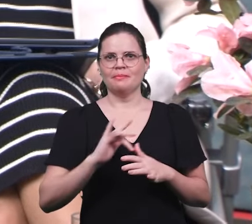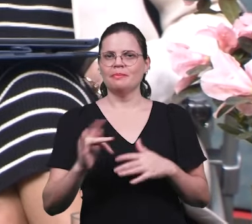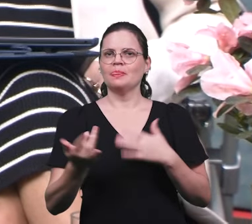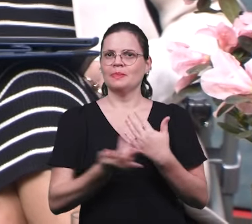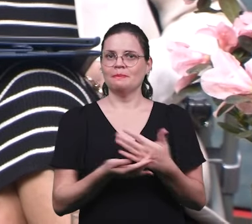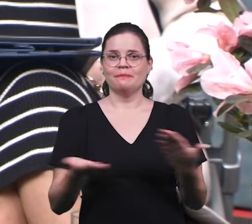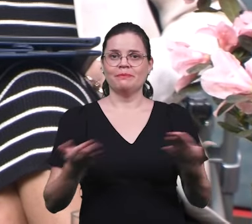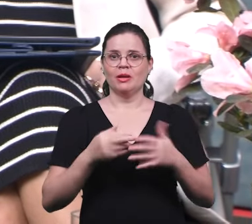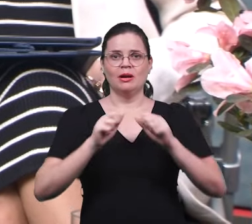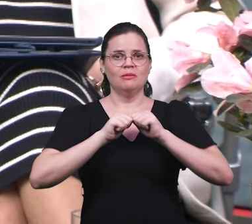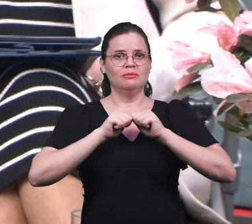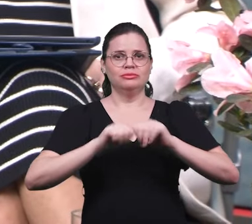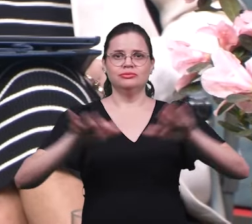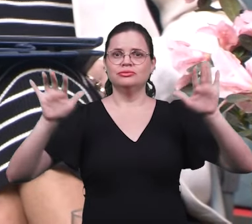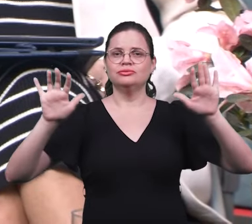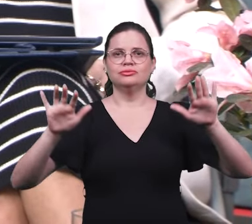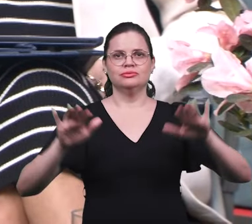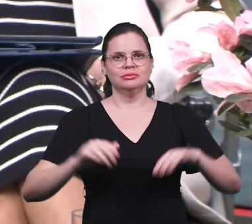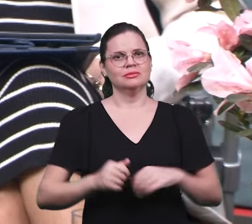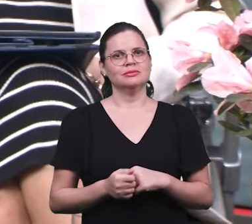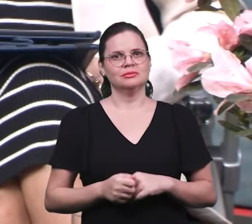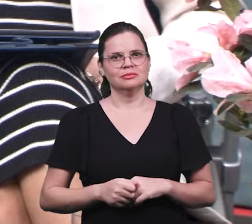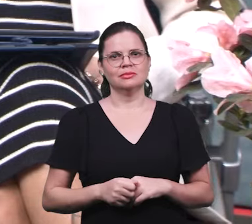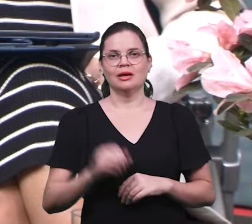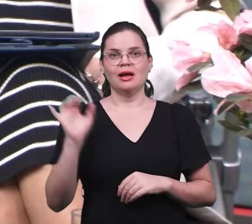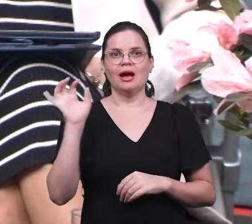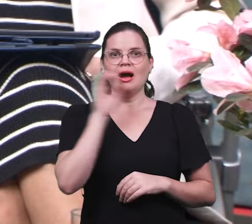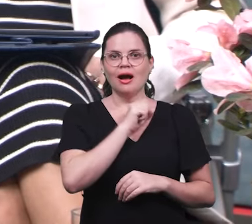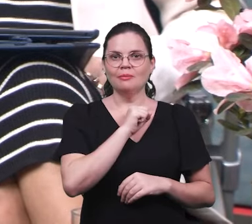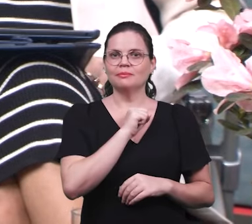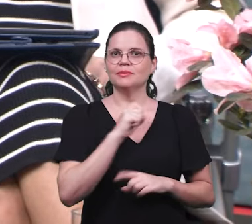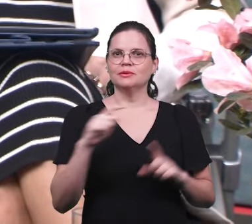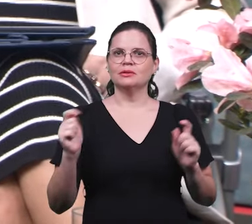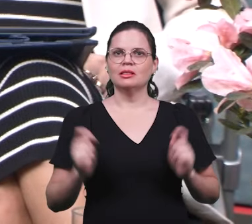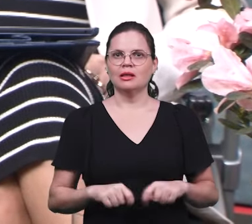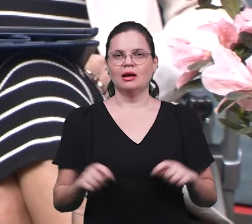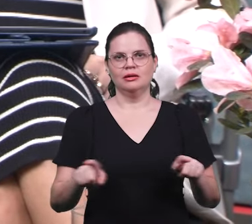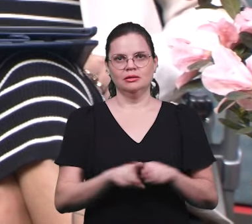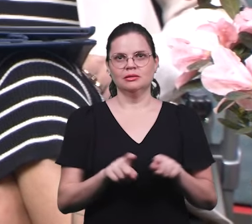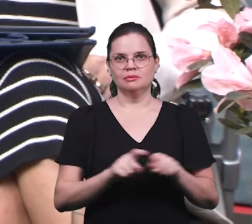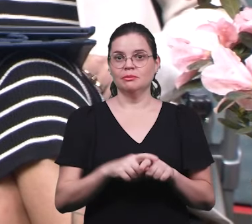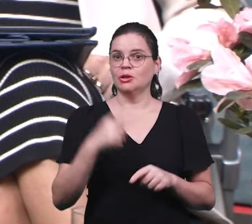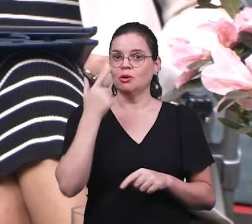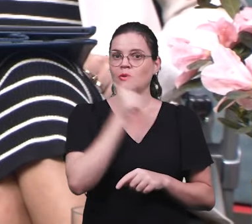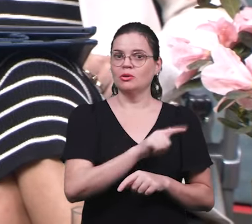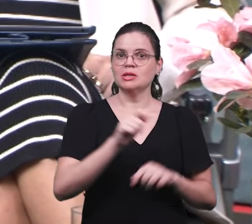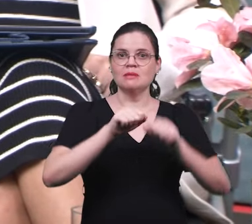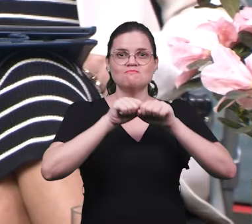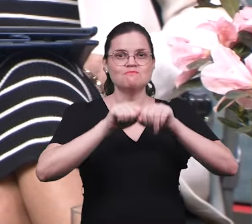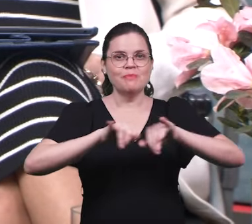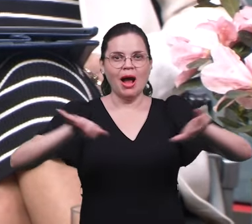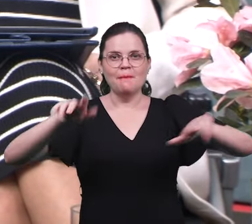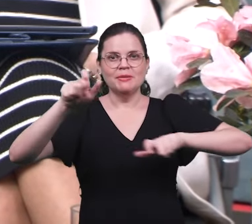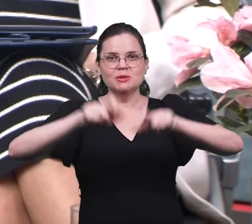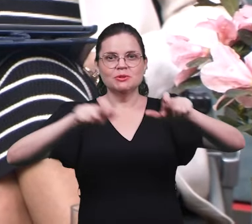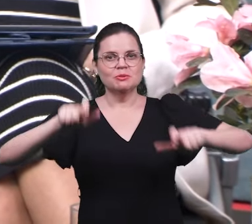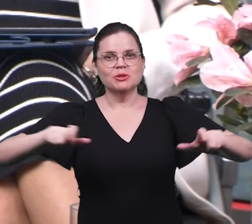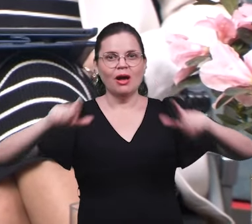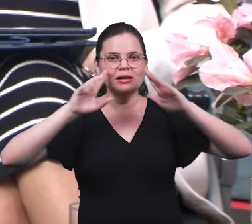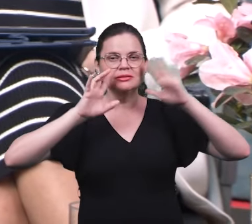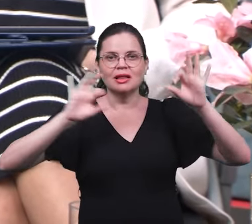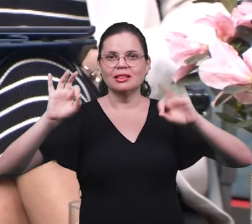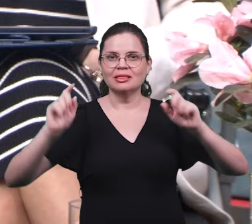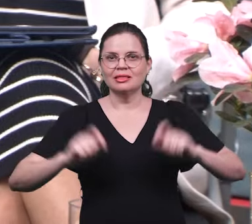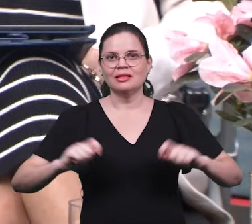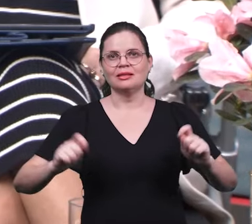tem hoje, vale ressaltar isso, né? A agilidade, a rapidez e o alcance, as impressões são gigantes. Então